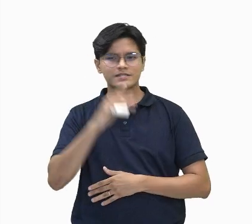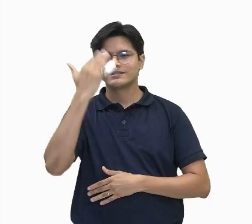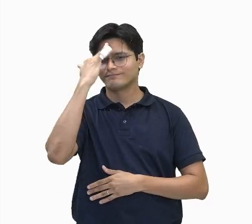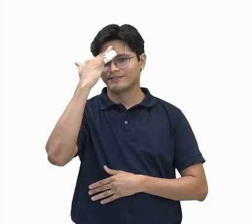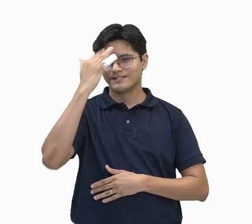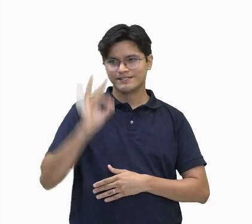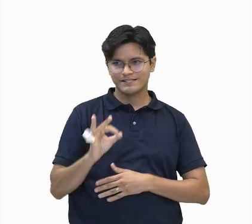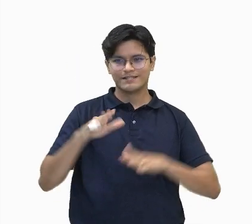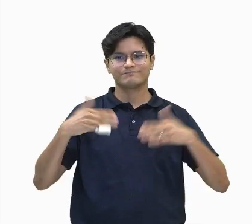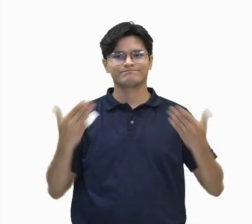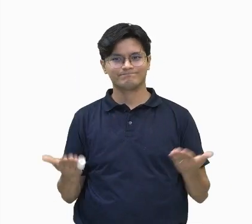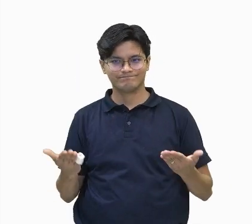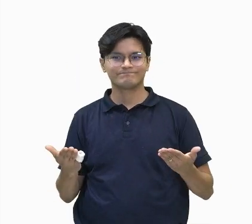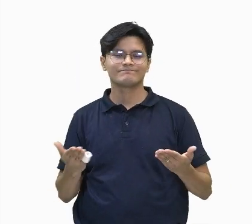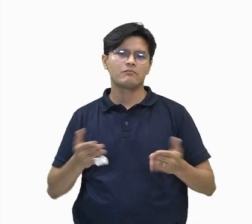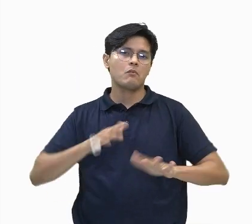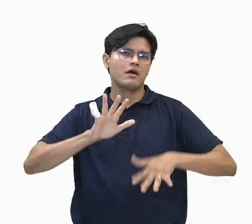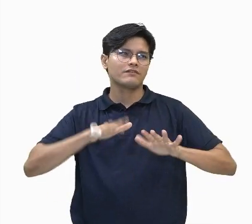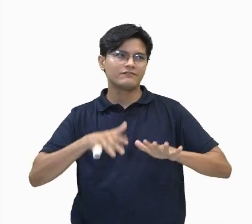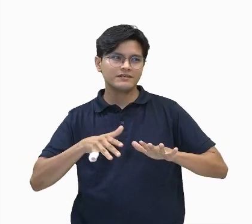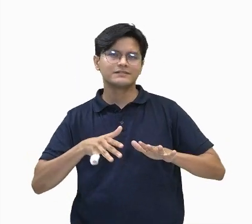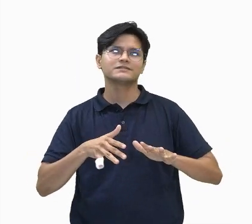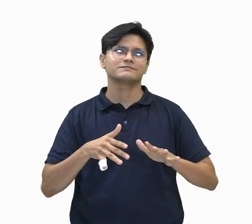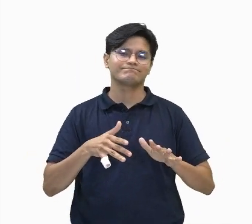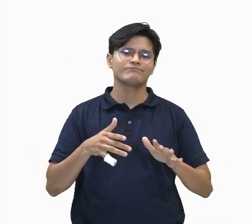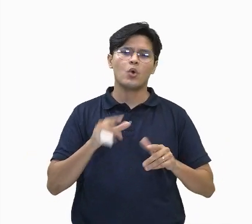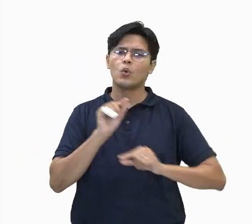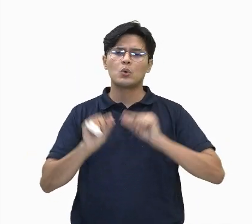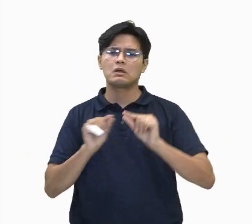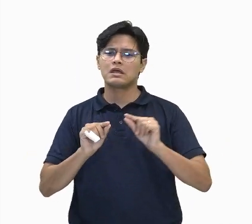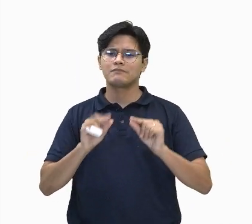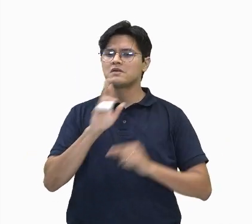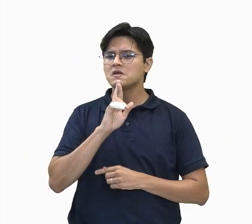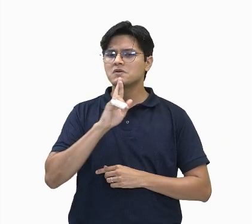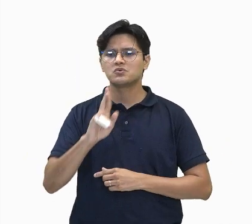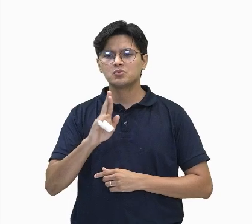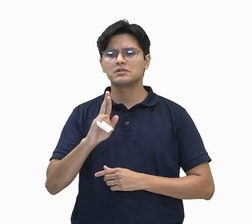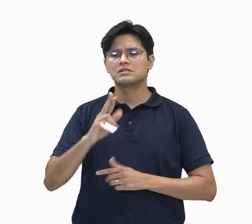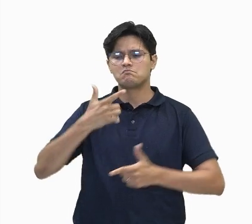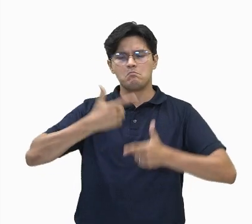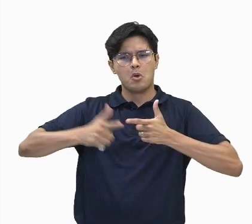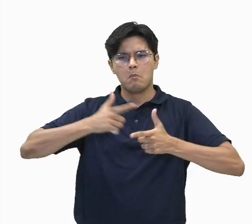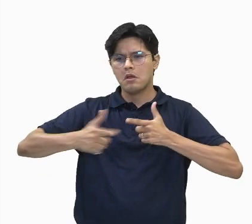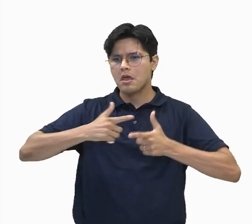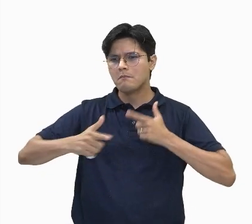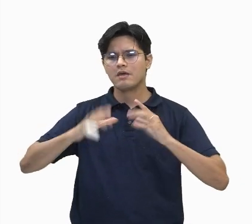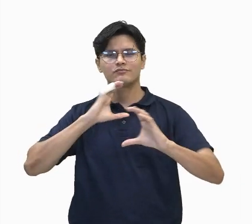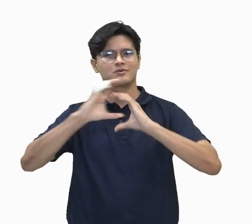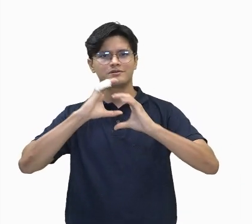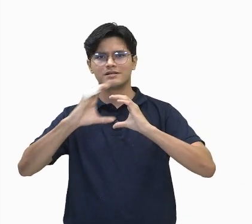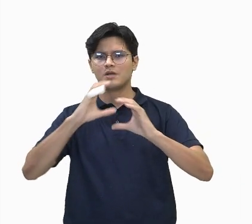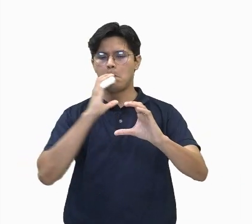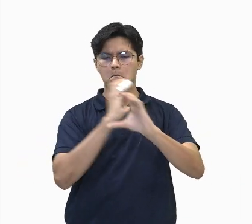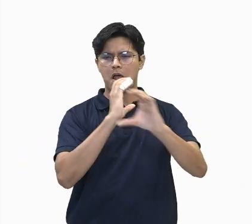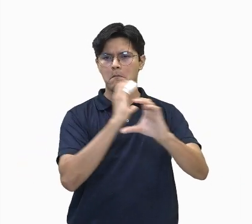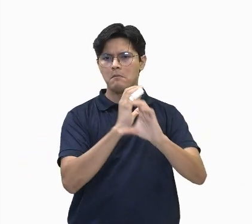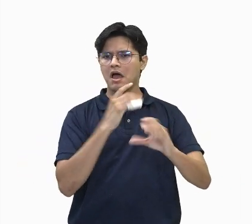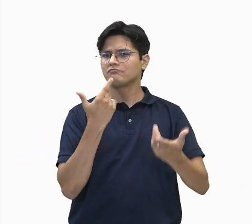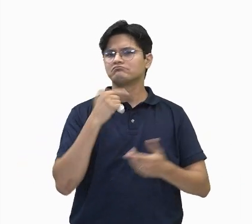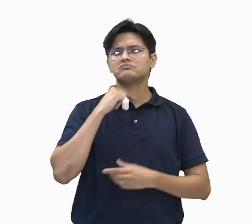aquela mensagem. Isso às vezes causa muito problemas de comunicação, quando você não consegue entender direito aquilo